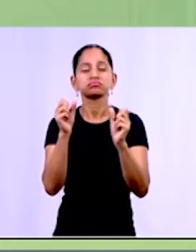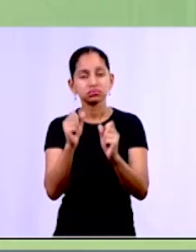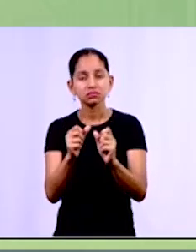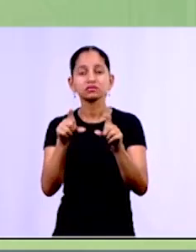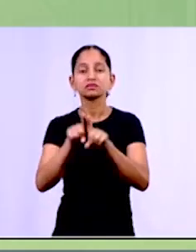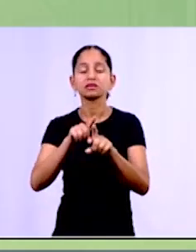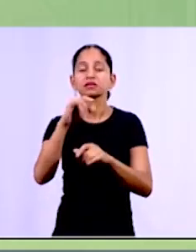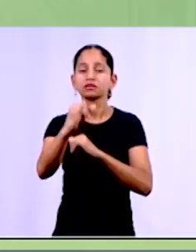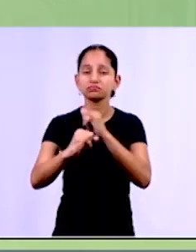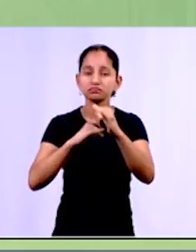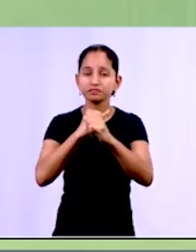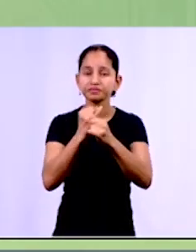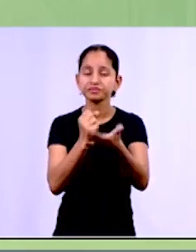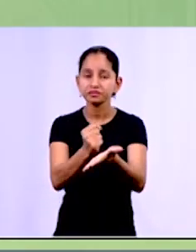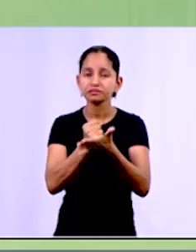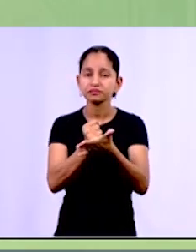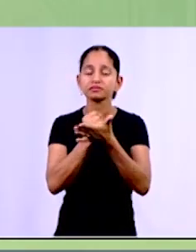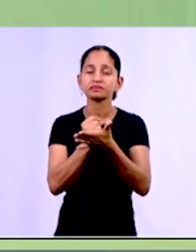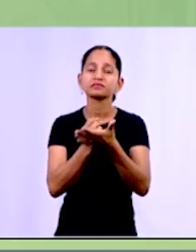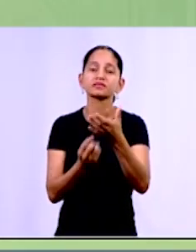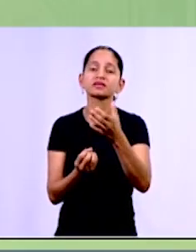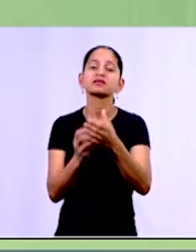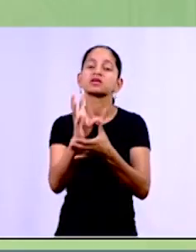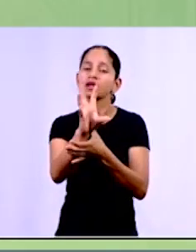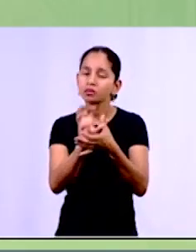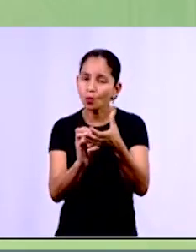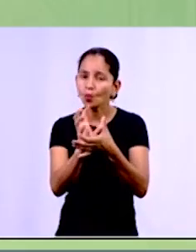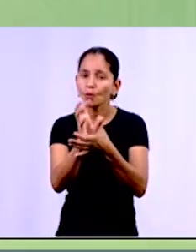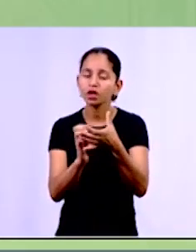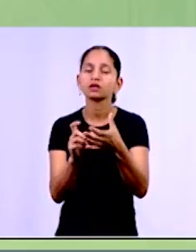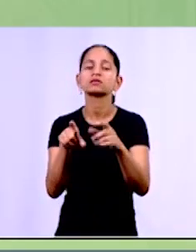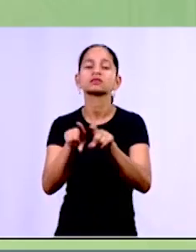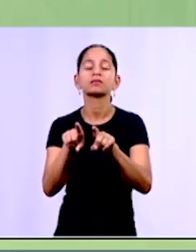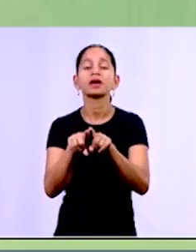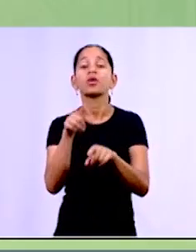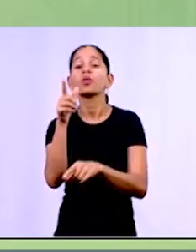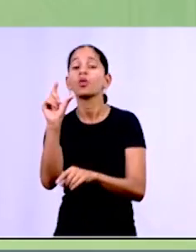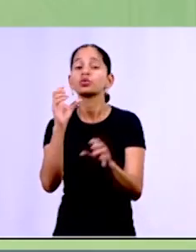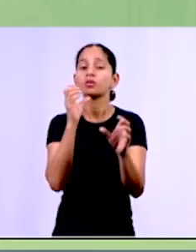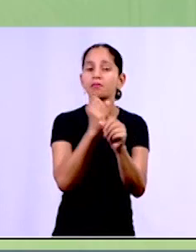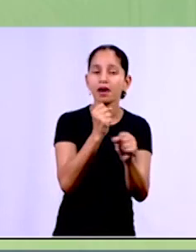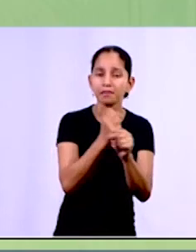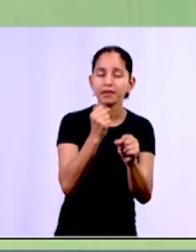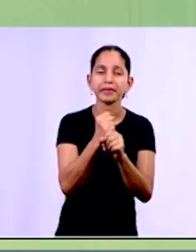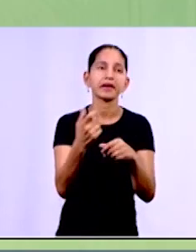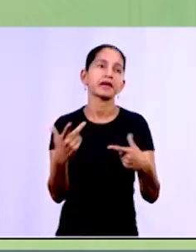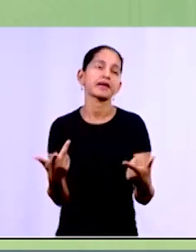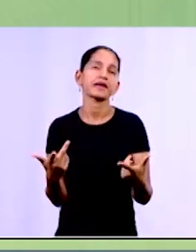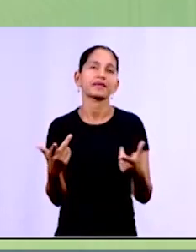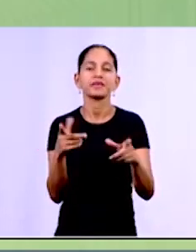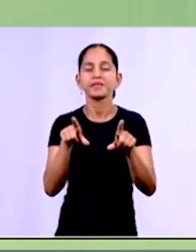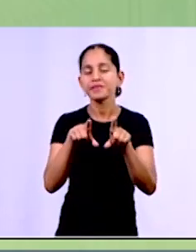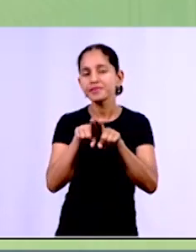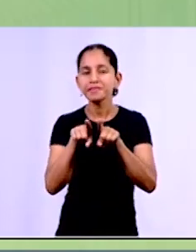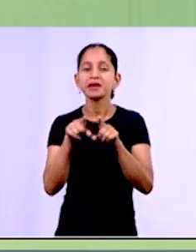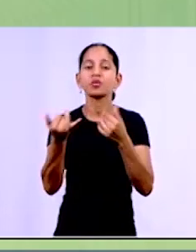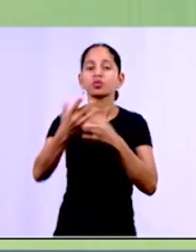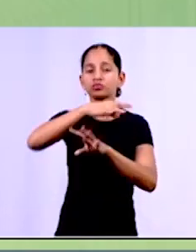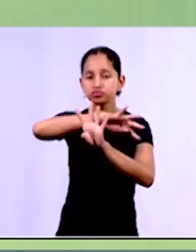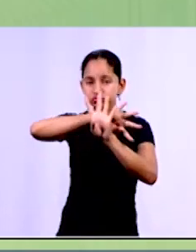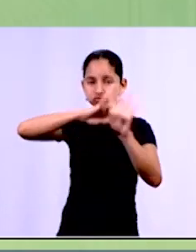aplicativo, aquele sistema de contabilidade que vocês vão usar, aquele sistema de recursos humanos, aquela folha de